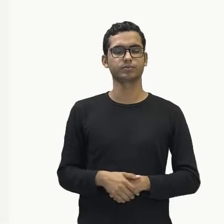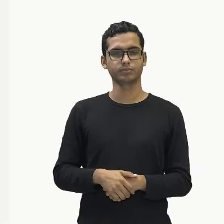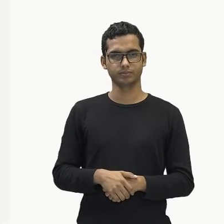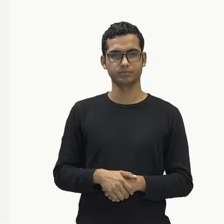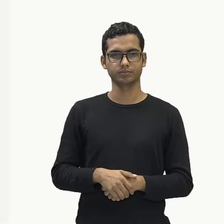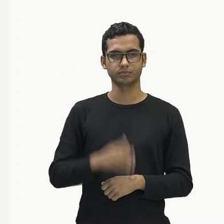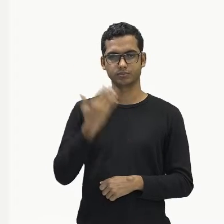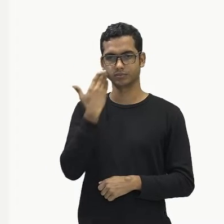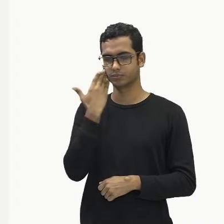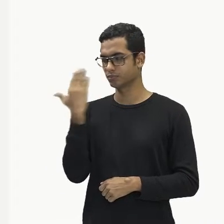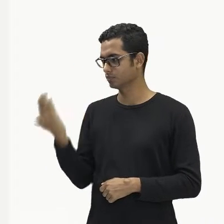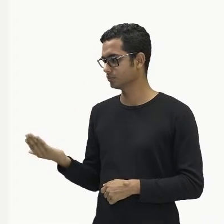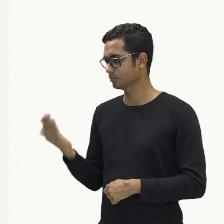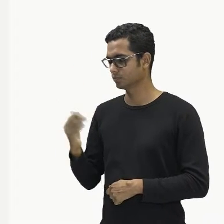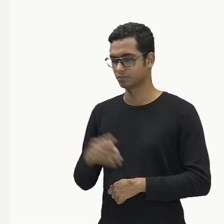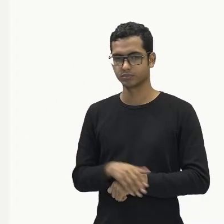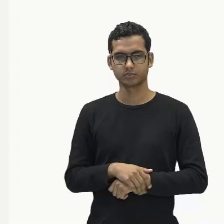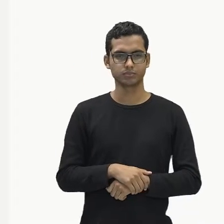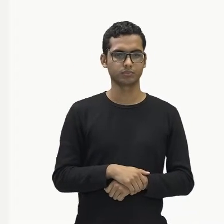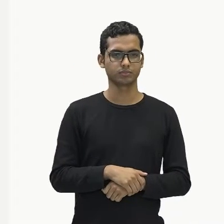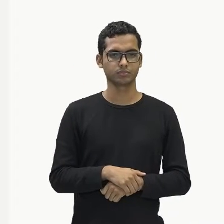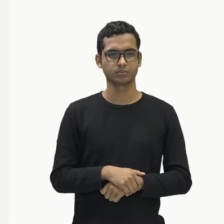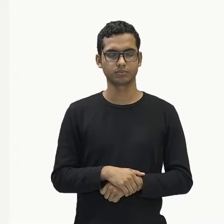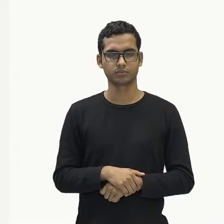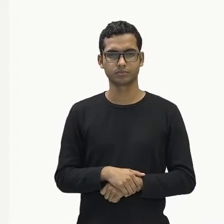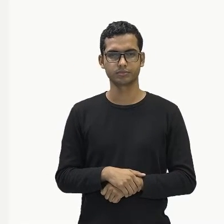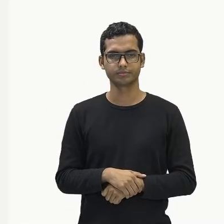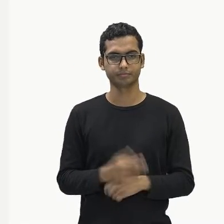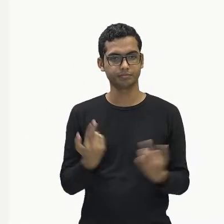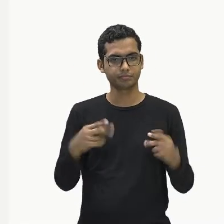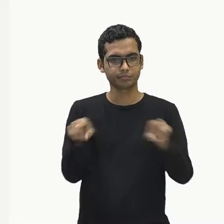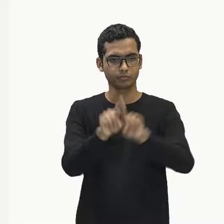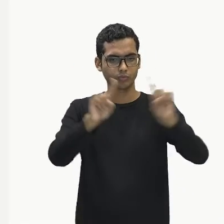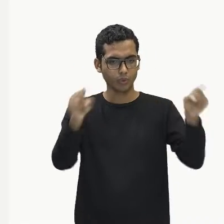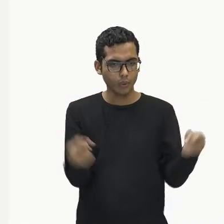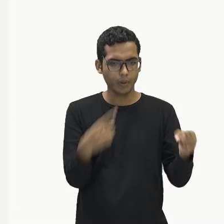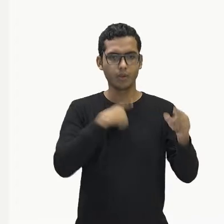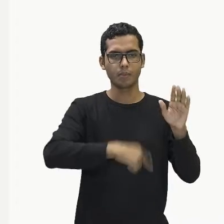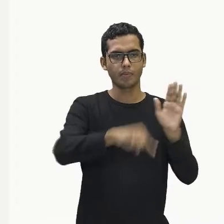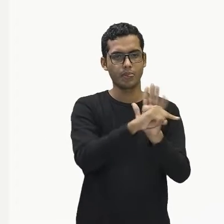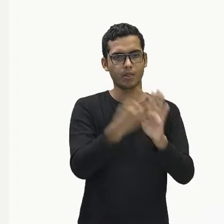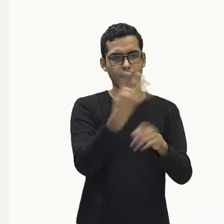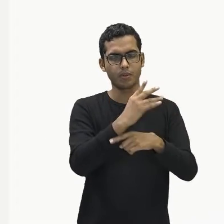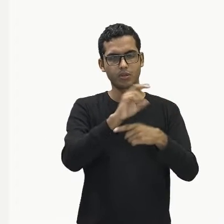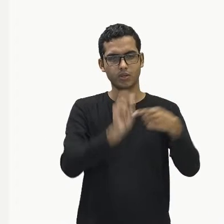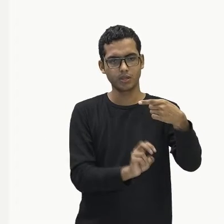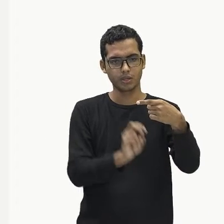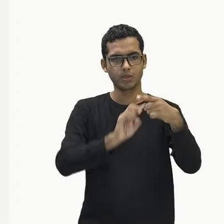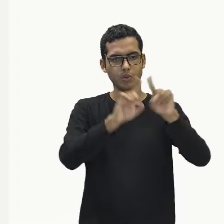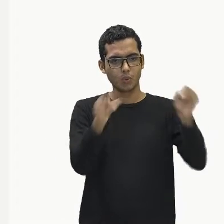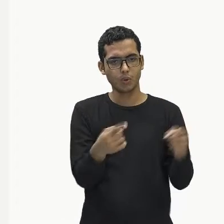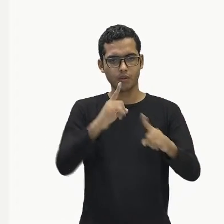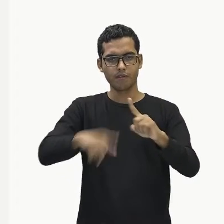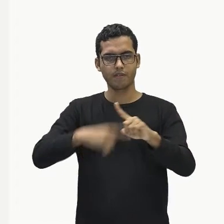4/5 multiplicado por menos 4/5. A questão do sinal já ficou fácil para